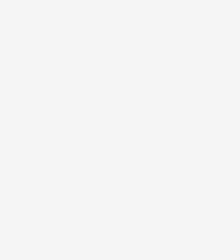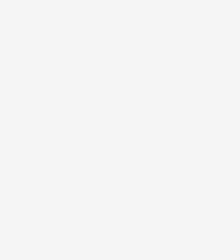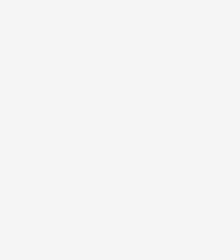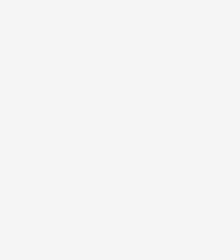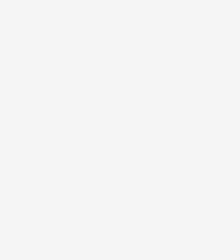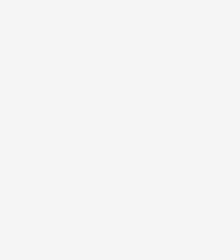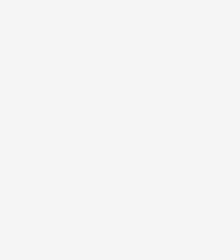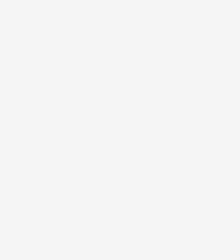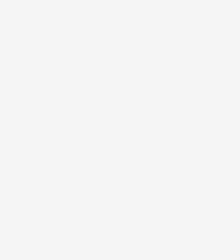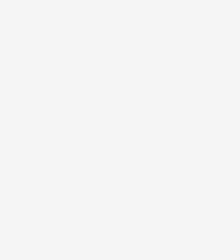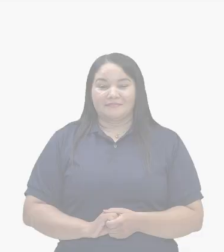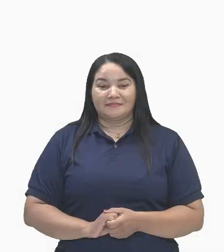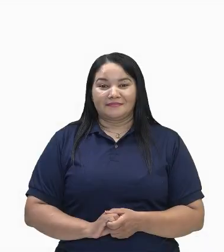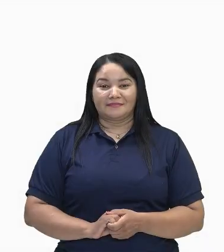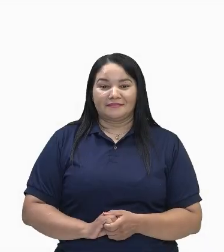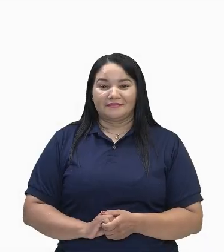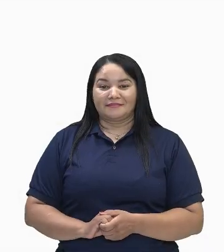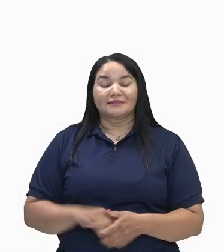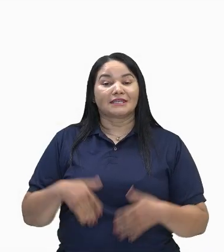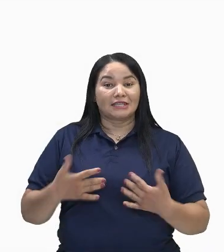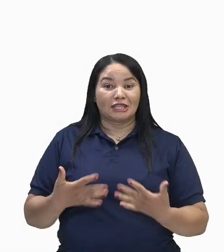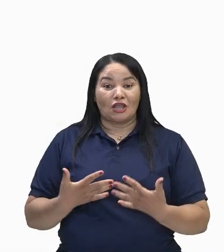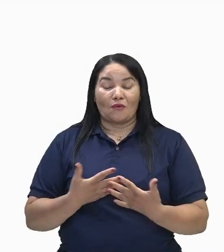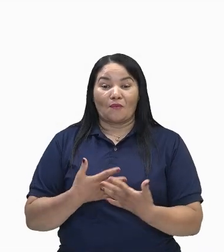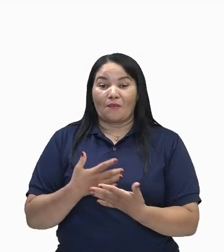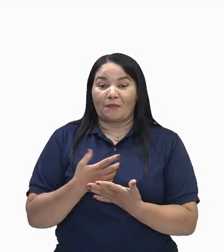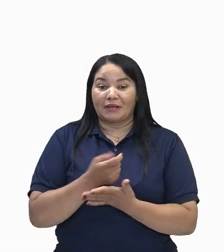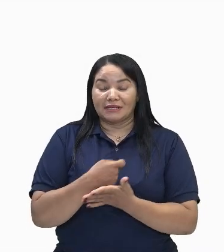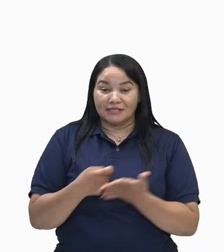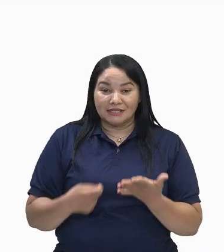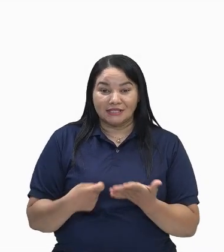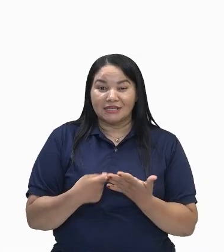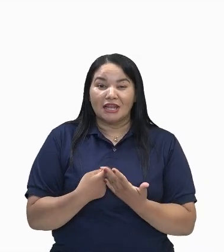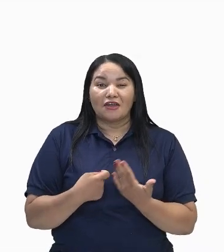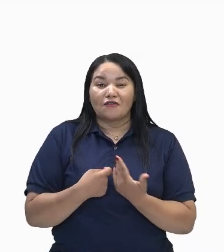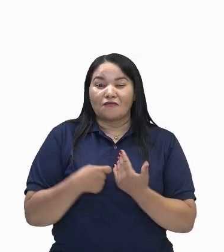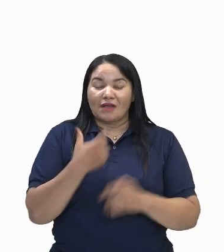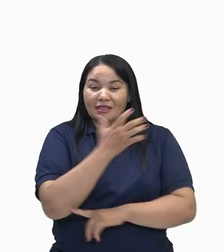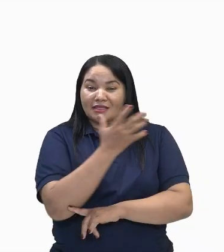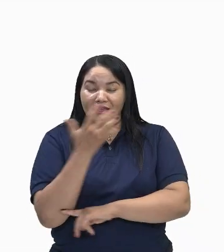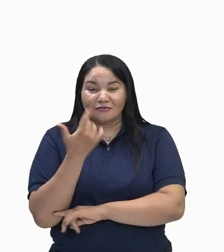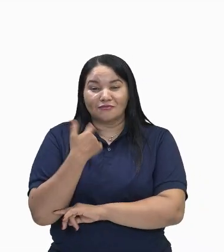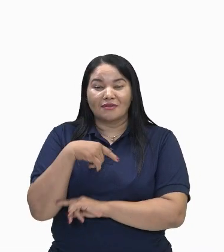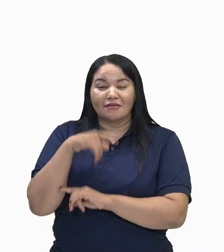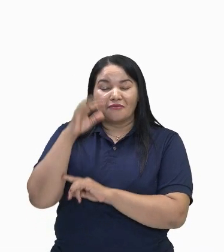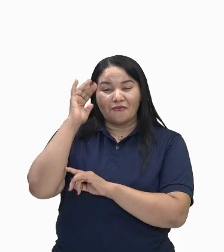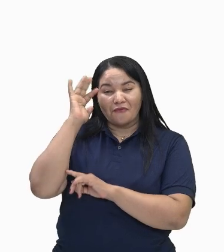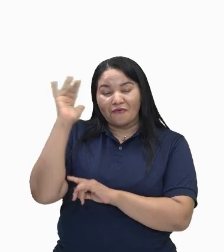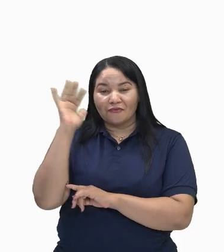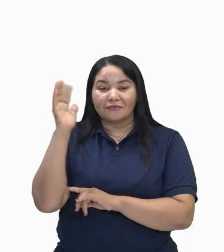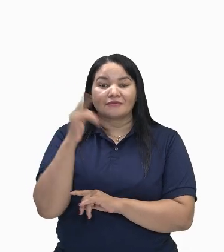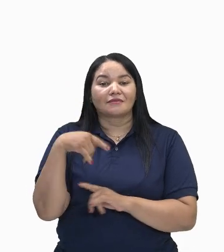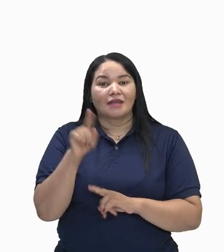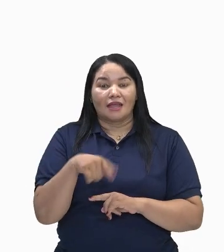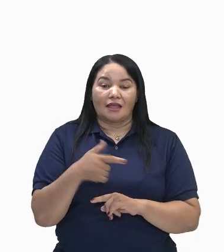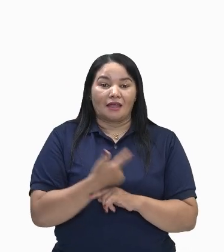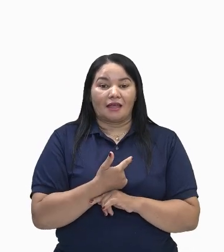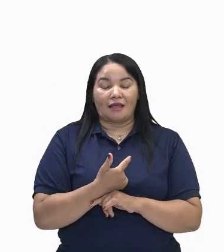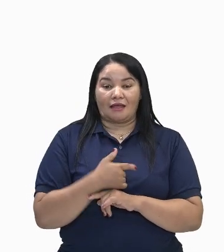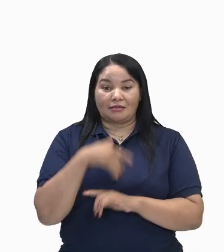isso que se chama idealizada. Uma vida bucólica, em harmonia com a